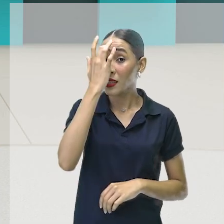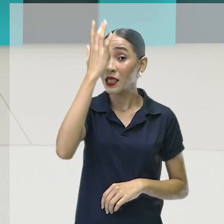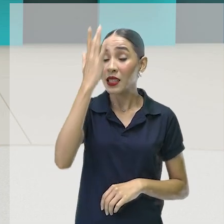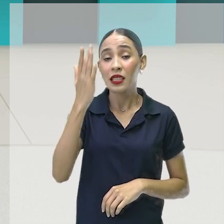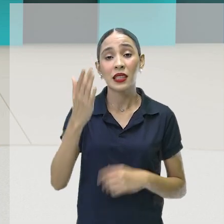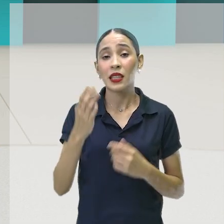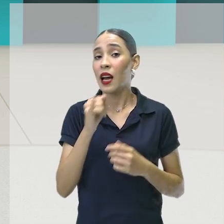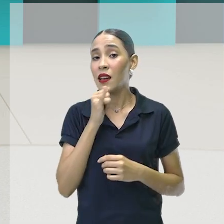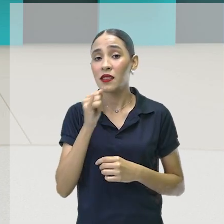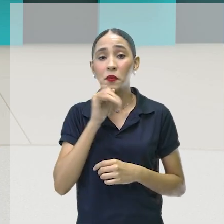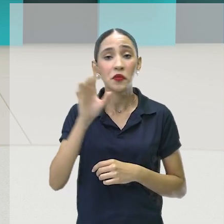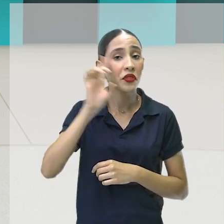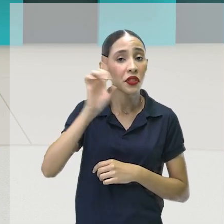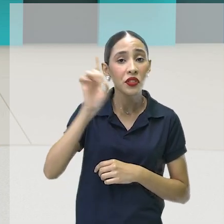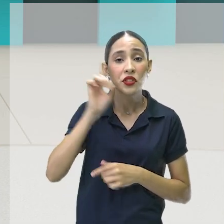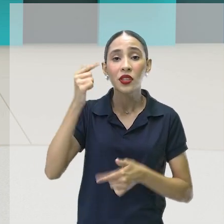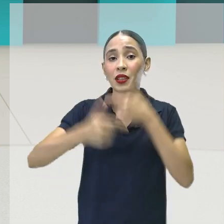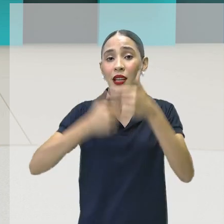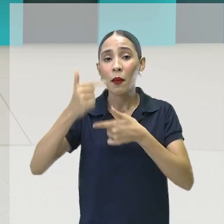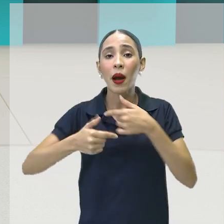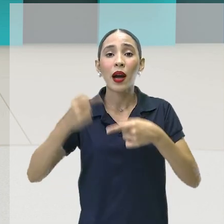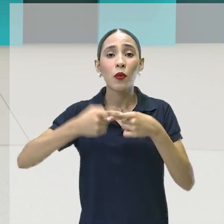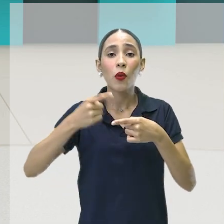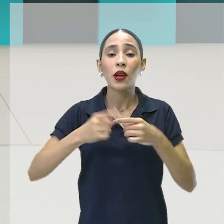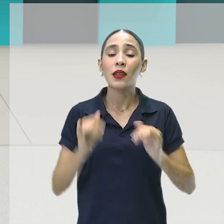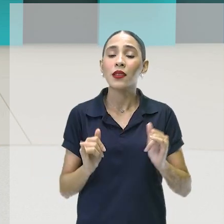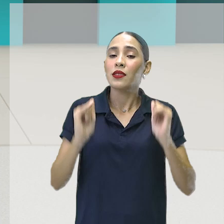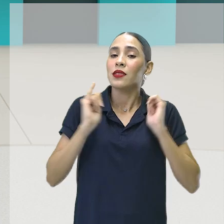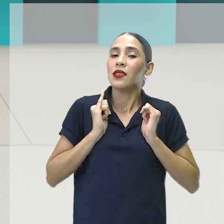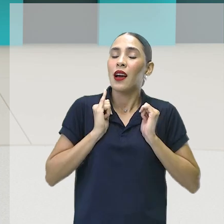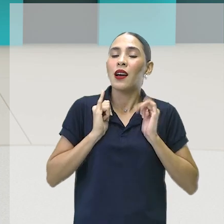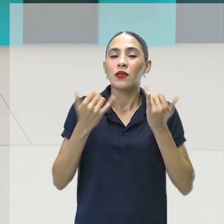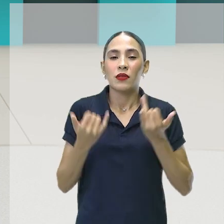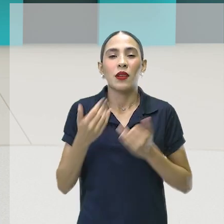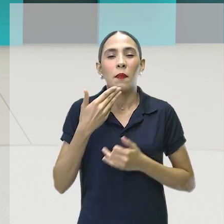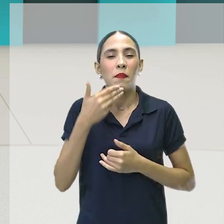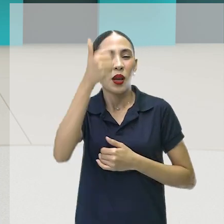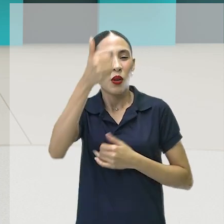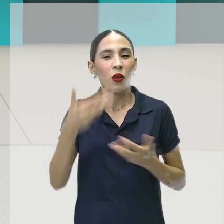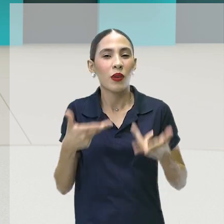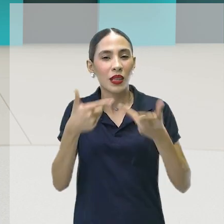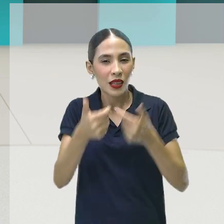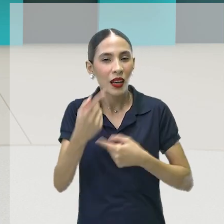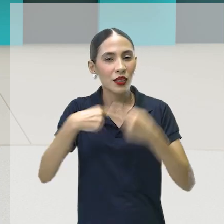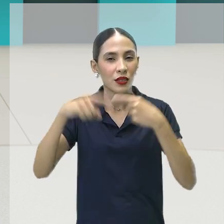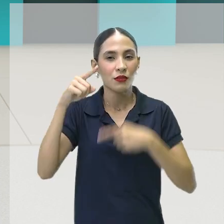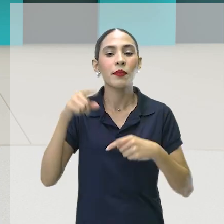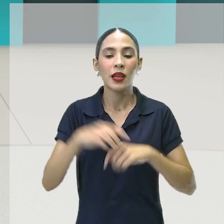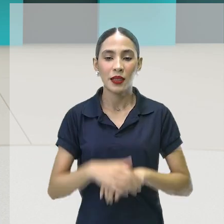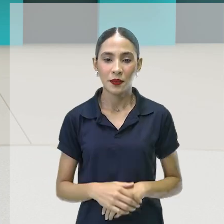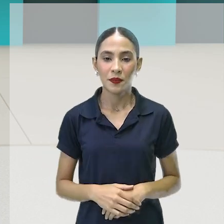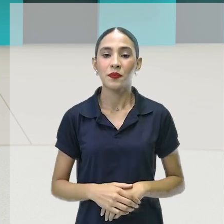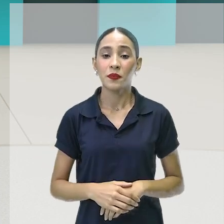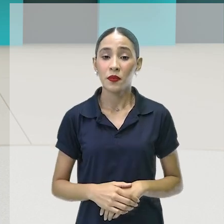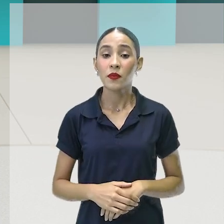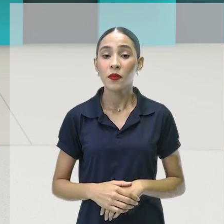Facilita as tarefas do nosso dia a dia, porque quando a gente está descansado, né, a gente consegue ali ser mais